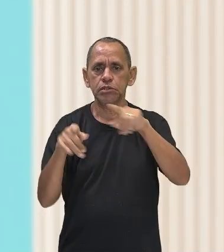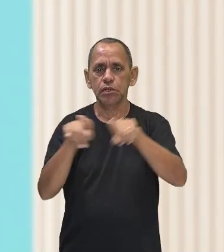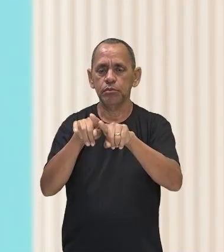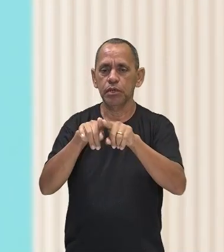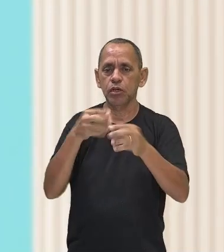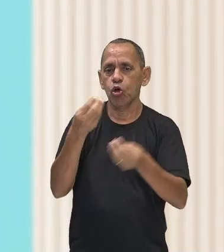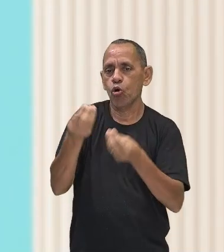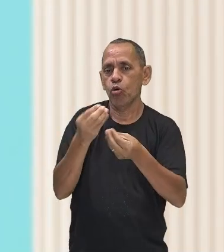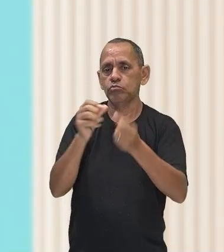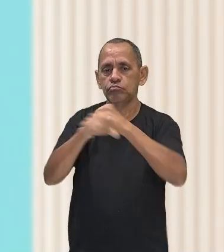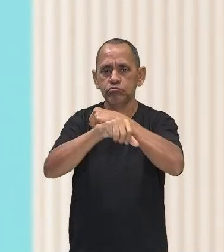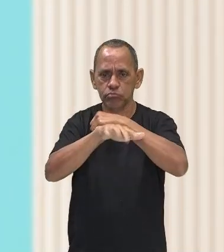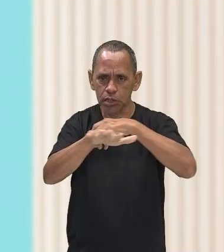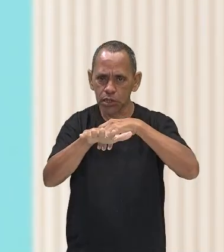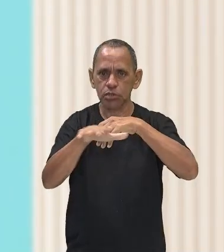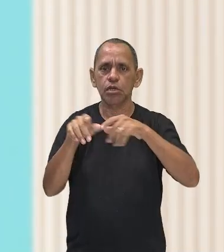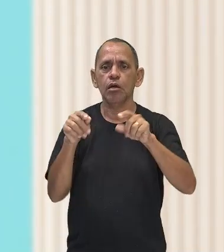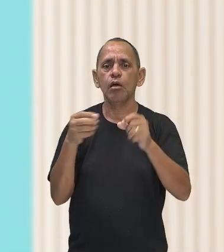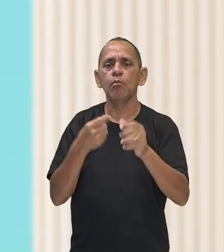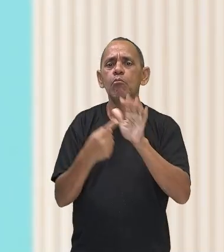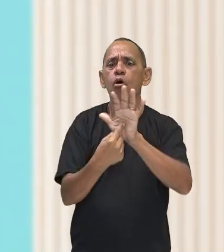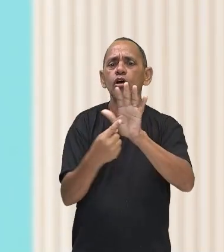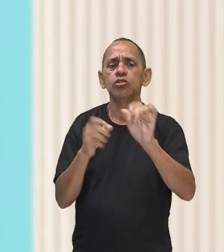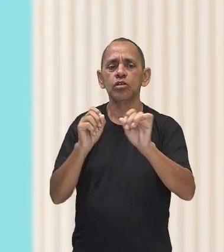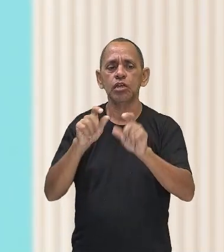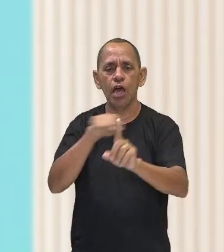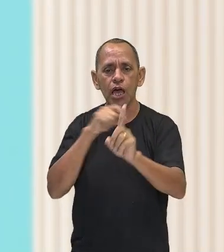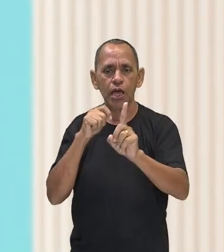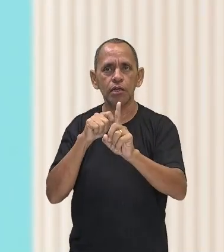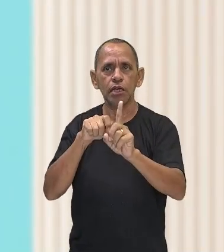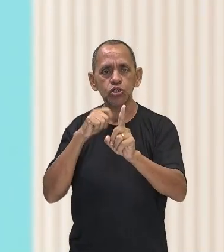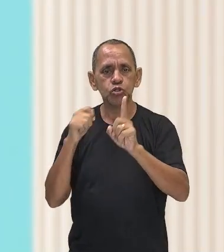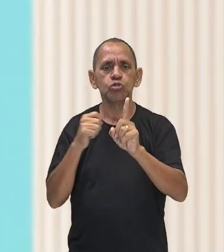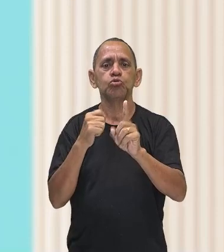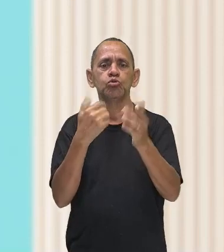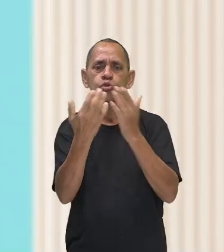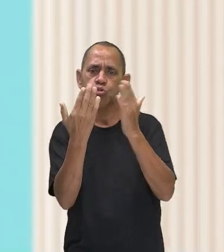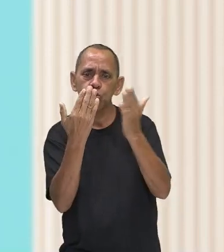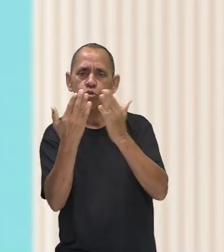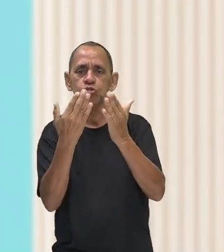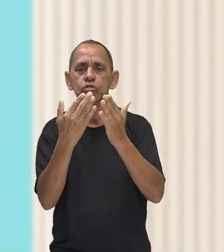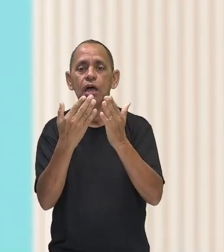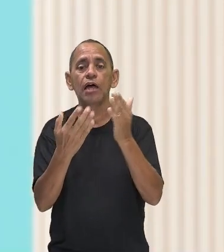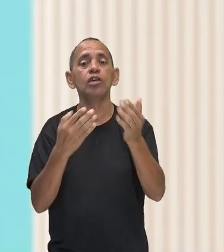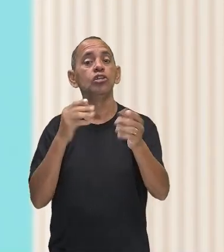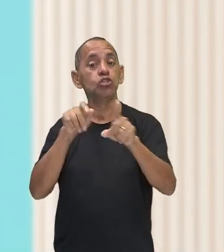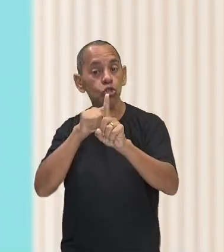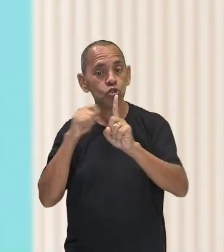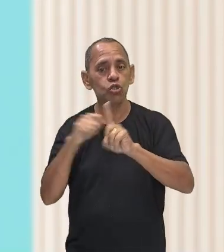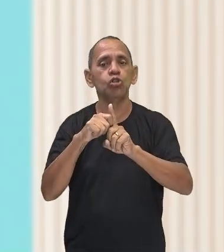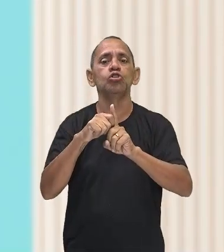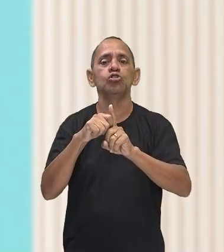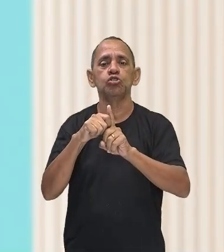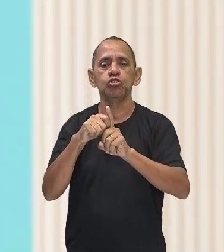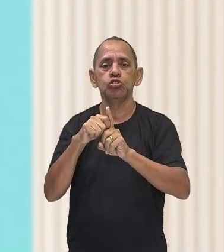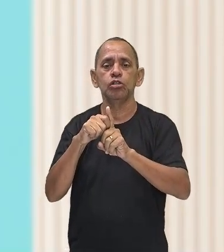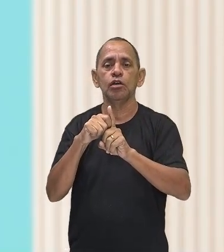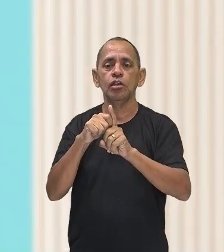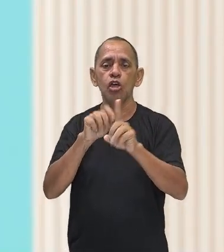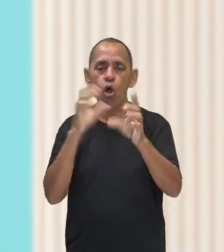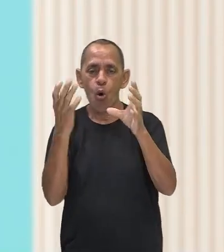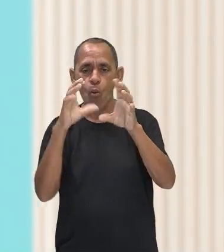algumas perspectivas da sociologia e da antropologia sobre o papel da bunda na cultura